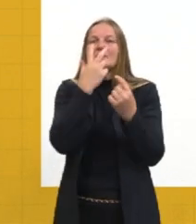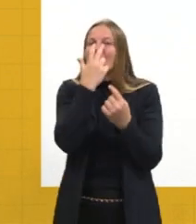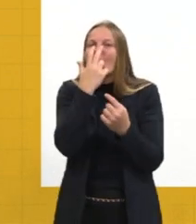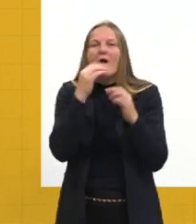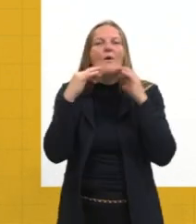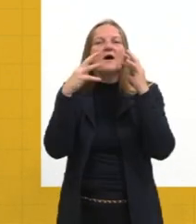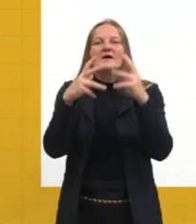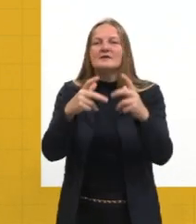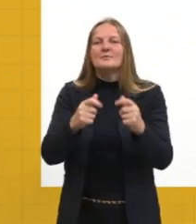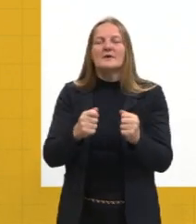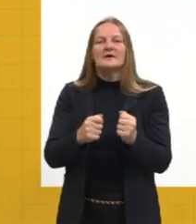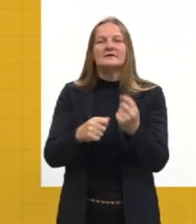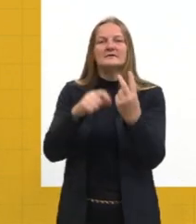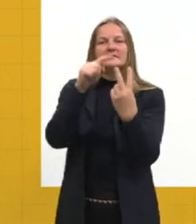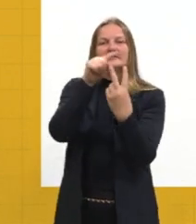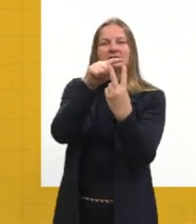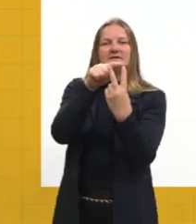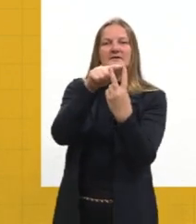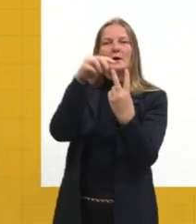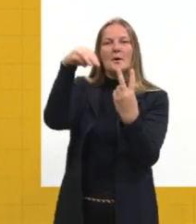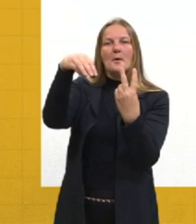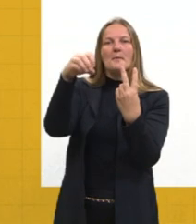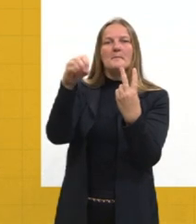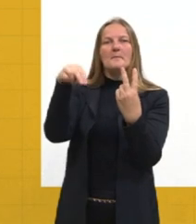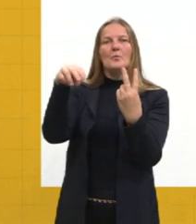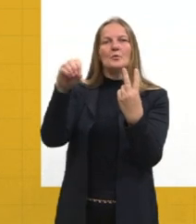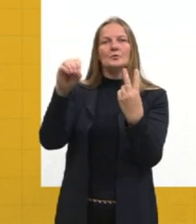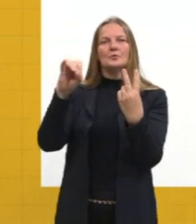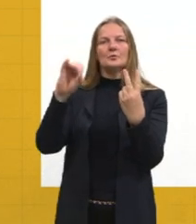imagem nós temos uma planta monóica